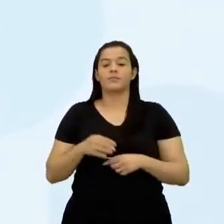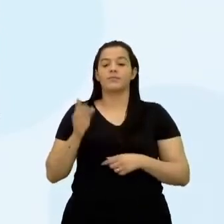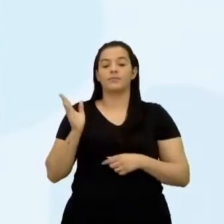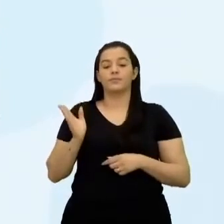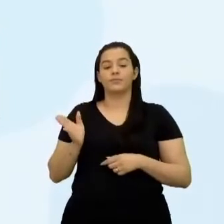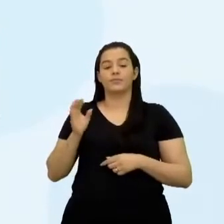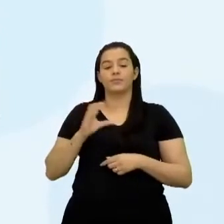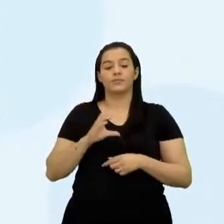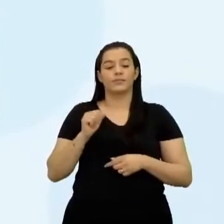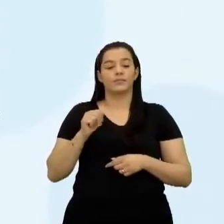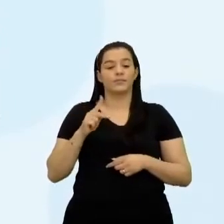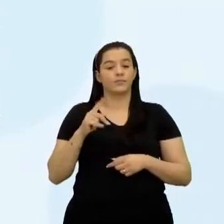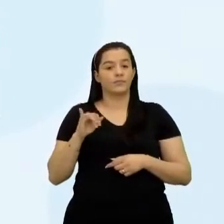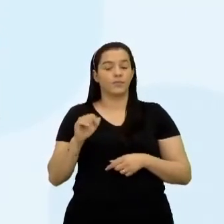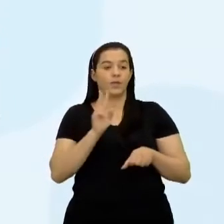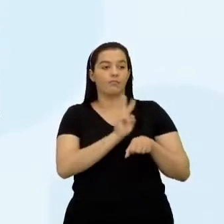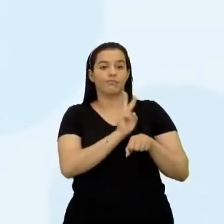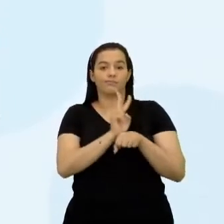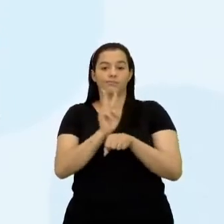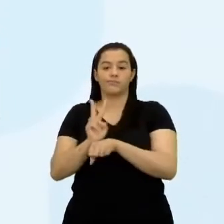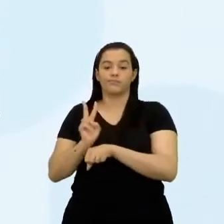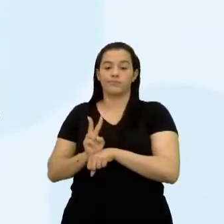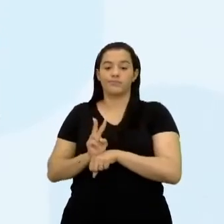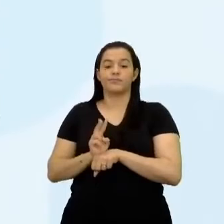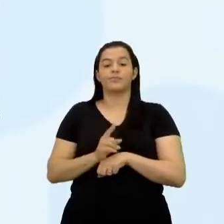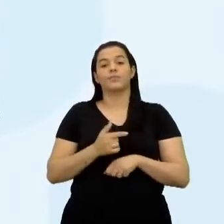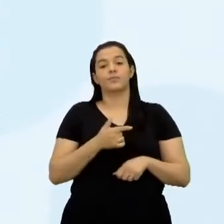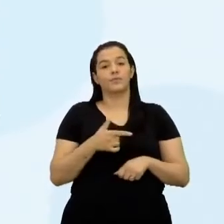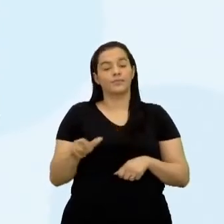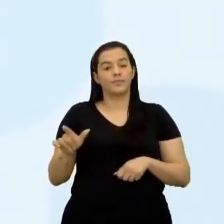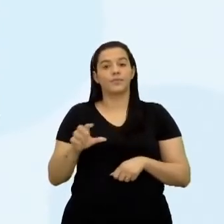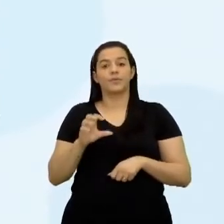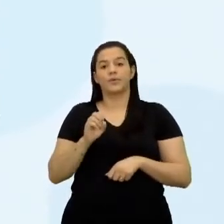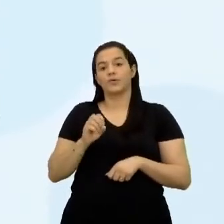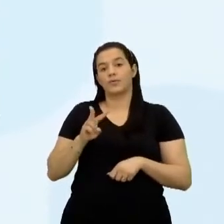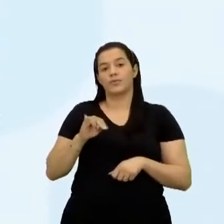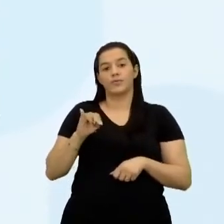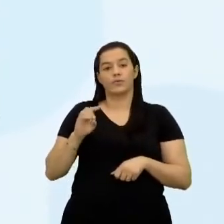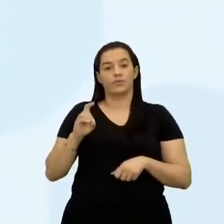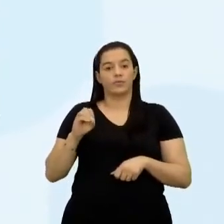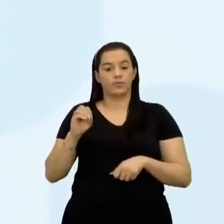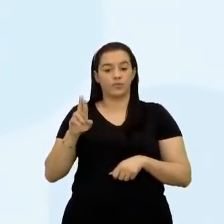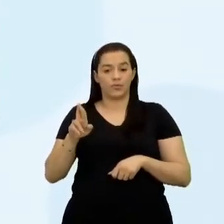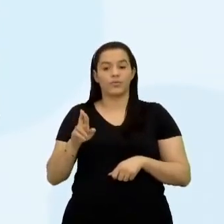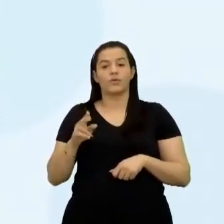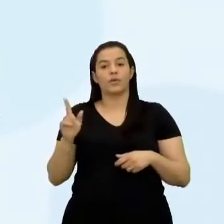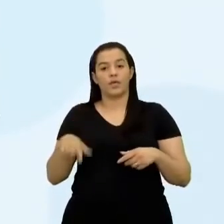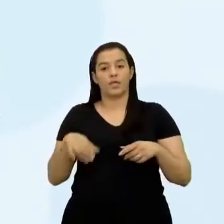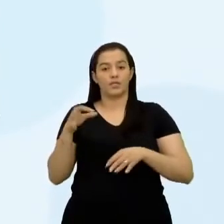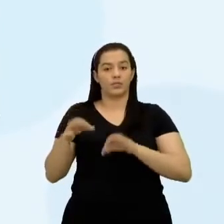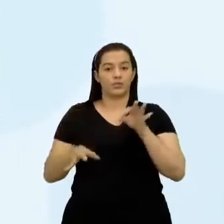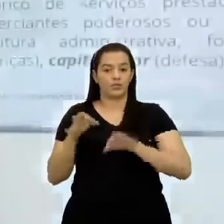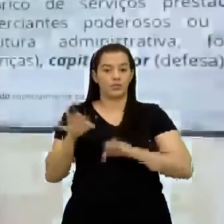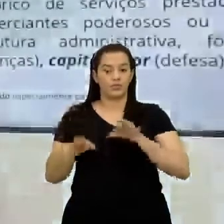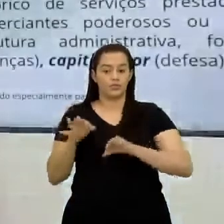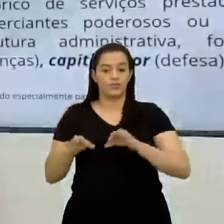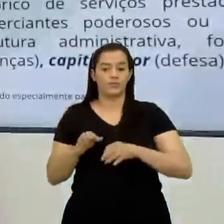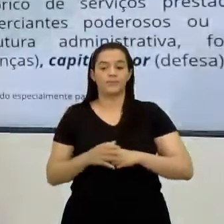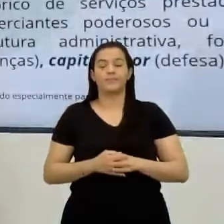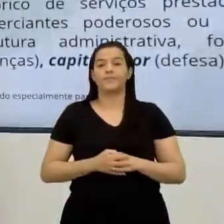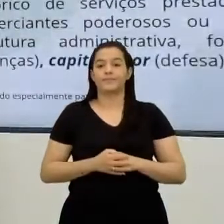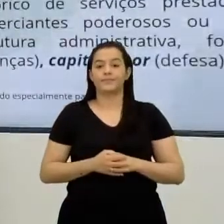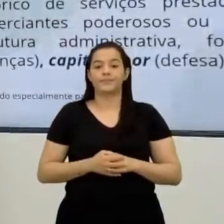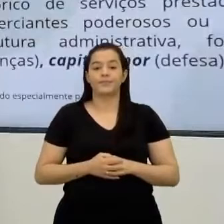Capitão-mor, cuidava da defesa. E ouvidor-mor, cuidava da justiça. Então, olha